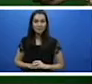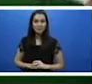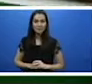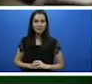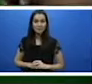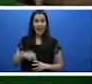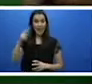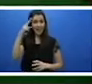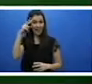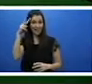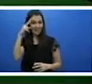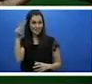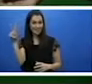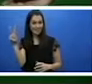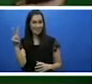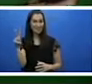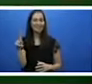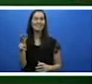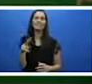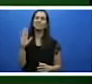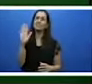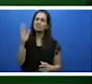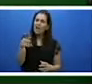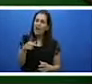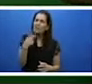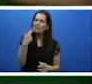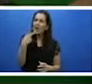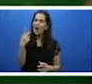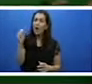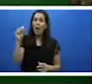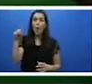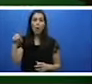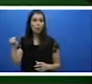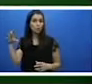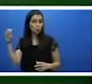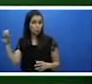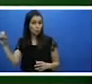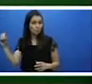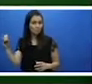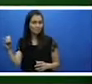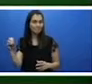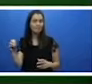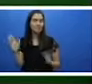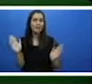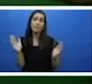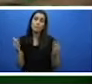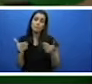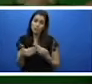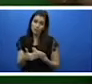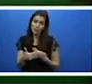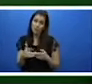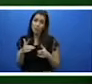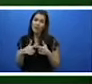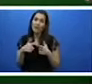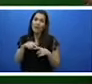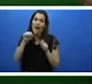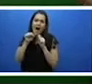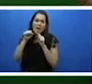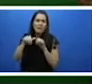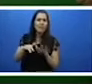Lembrando que nós comentamos na aula passada, os zoológicos nesse período de pandemia estão fechados.